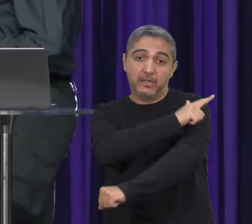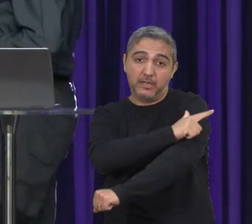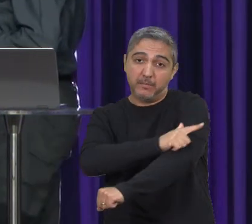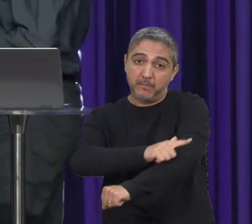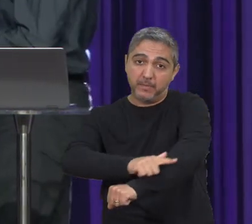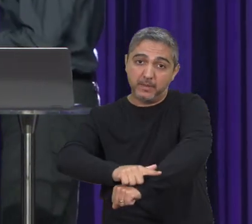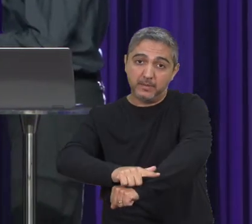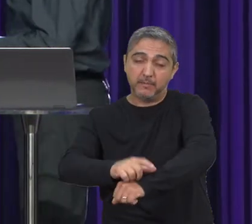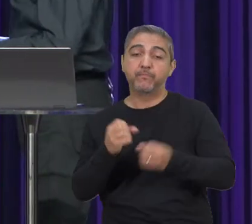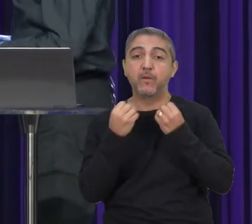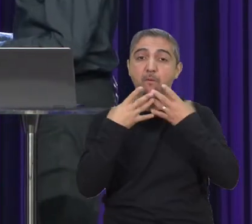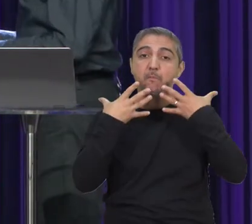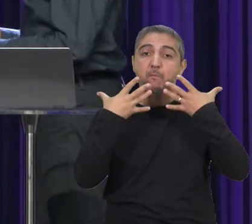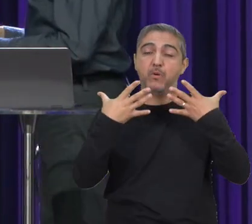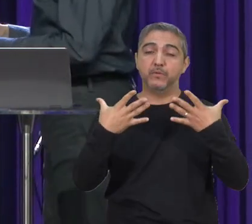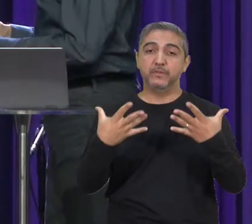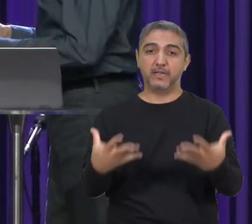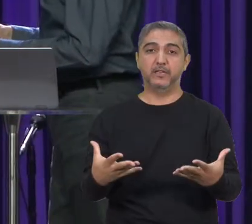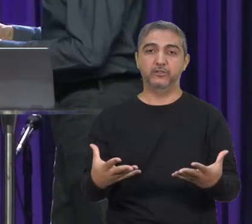bondade,